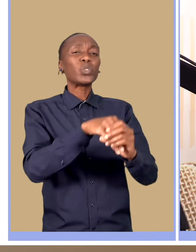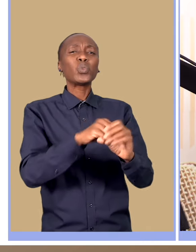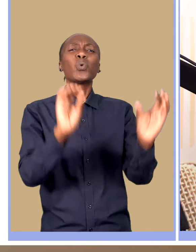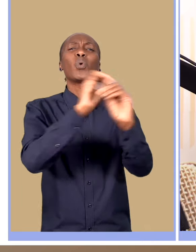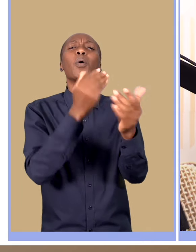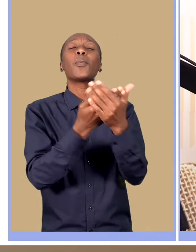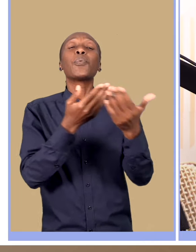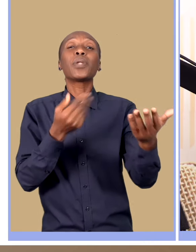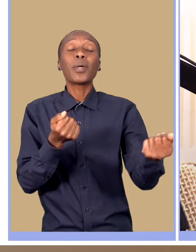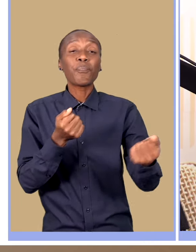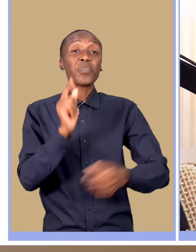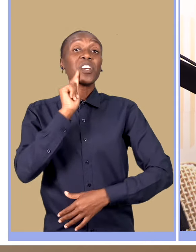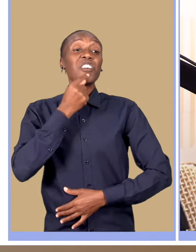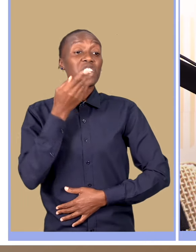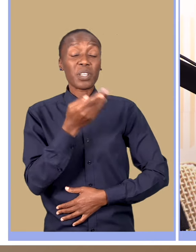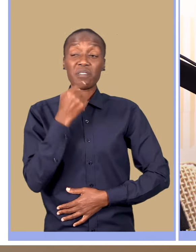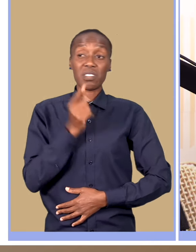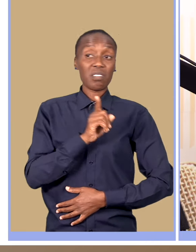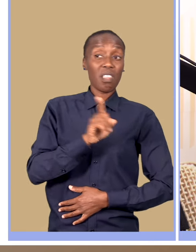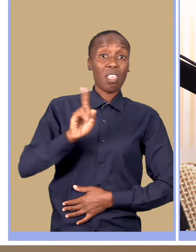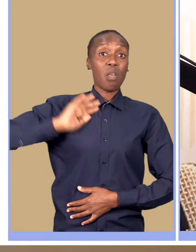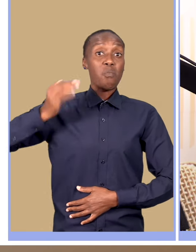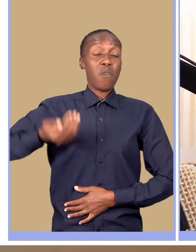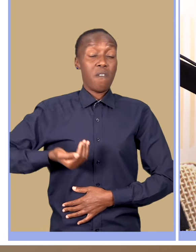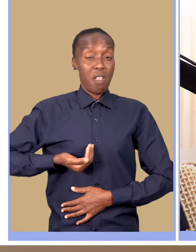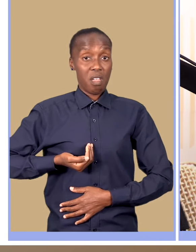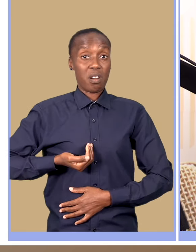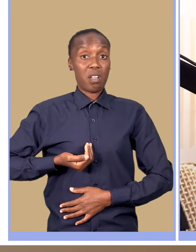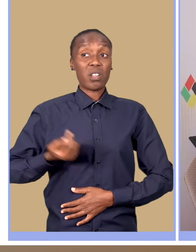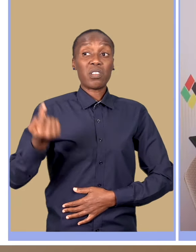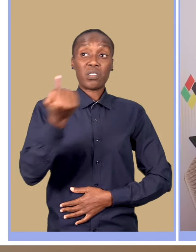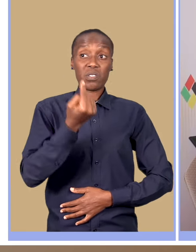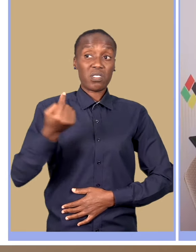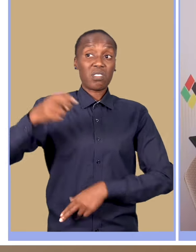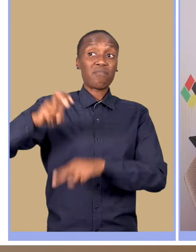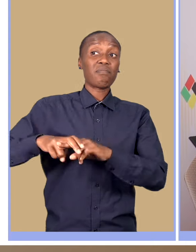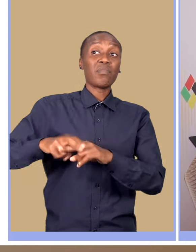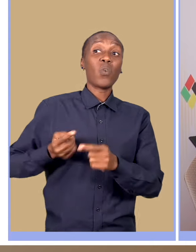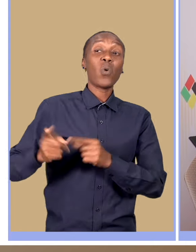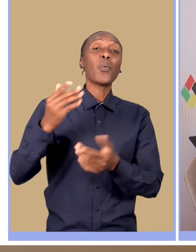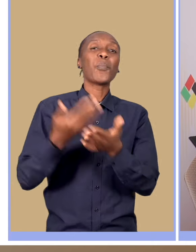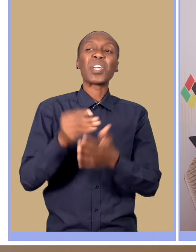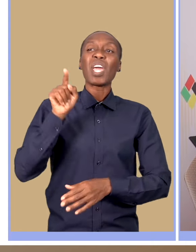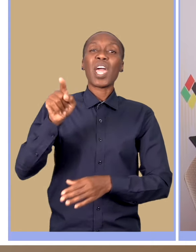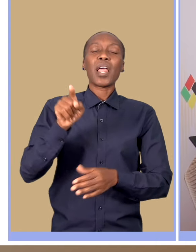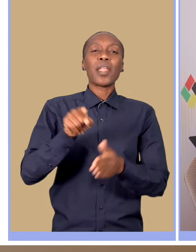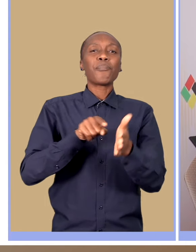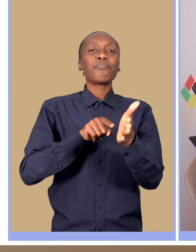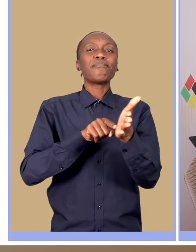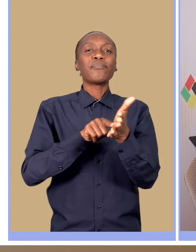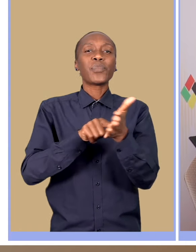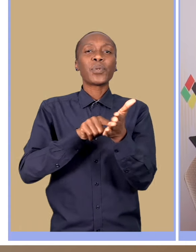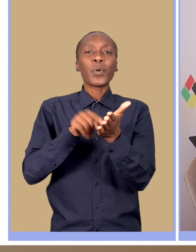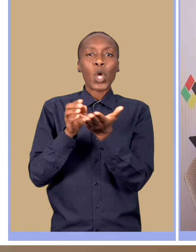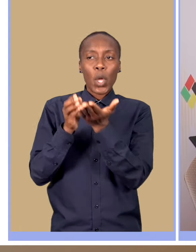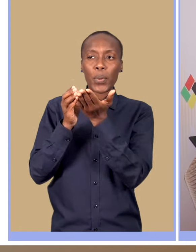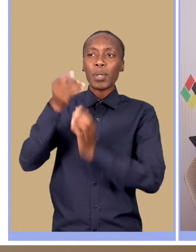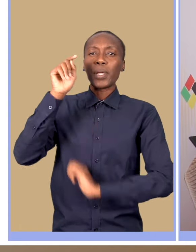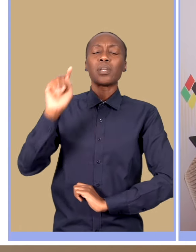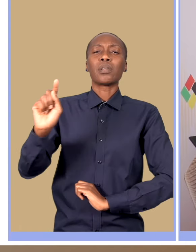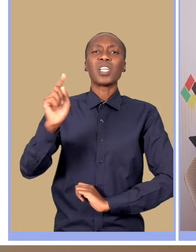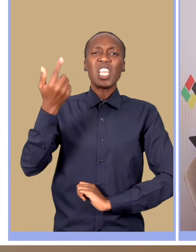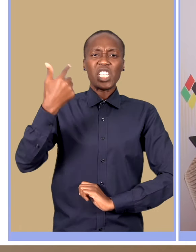na sala? E ela disse que aquela senhora não se juntava ao conjunto porque ela era feiticeira. E ela era feiticeira, e porque